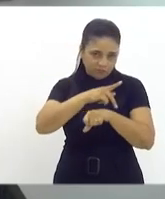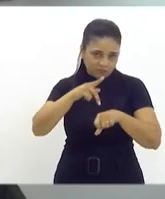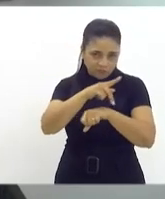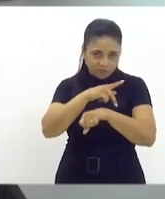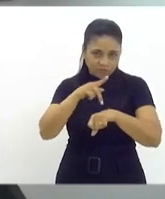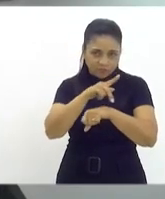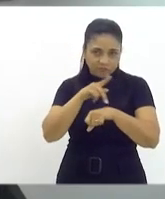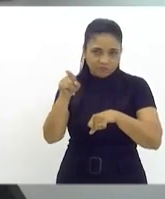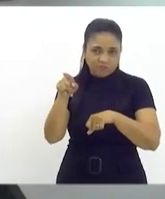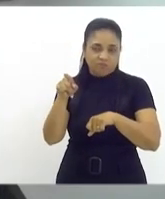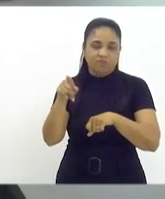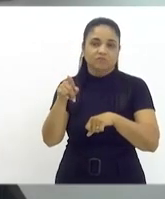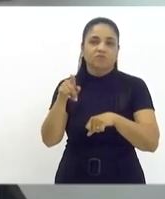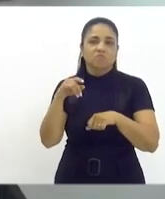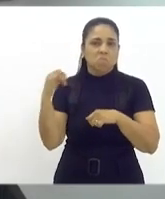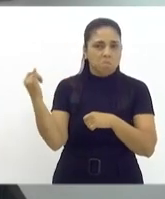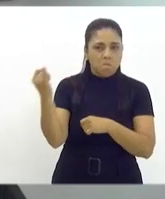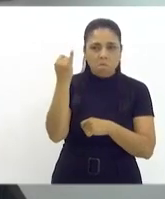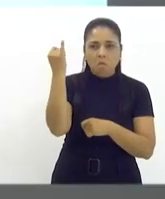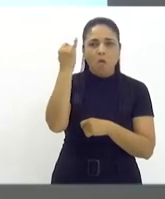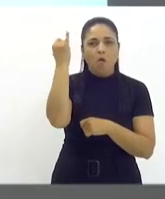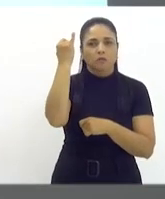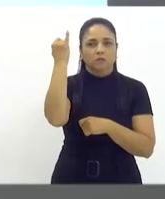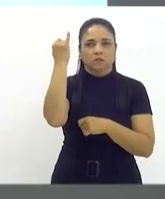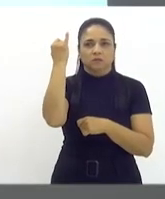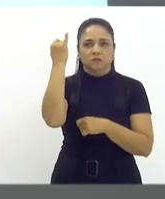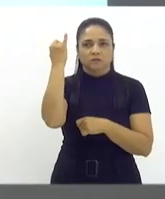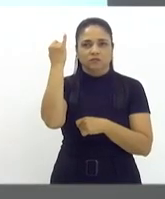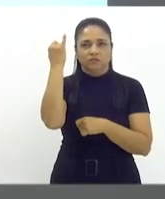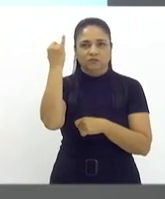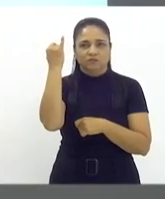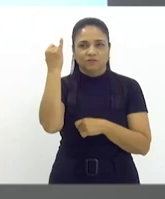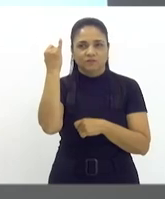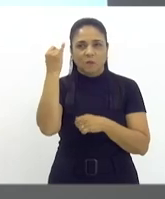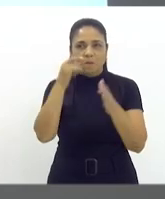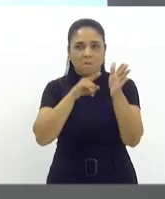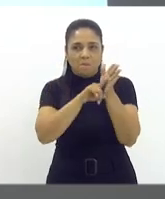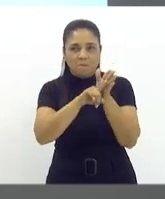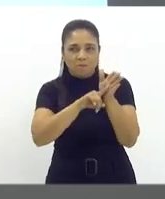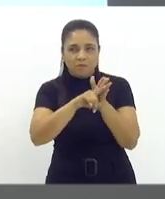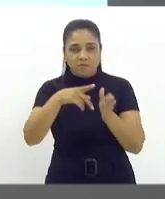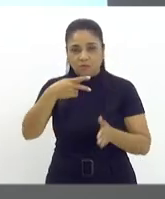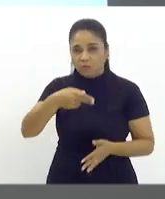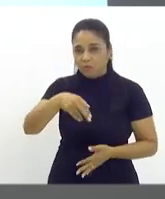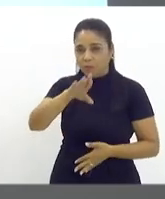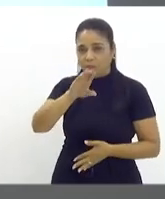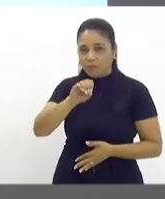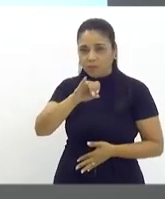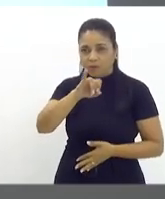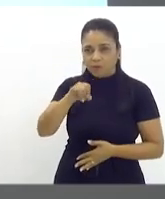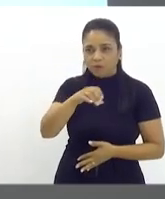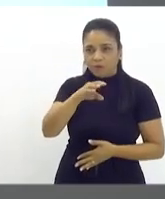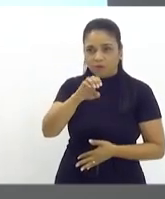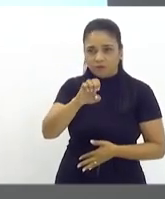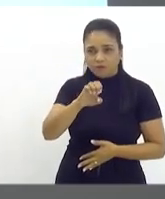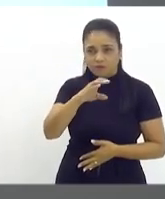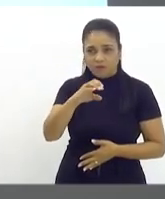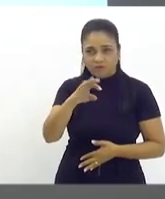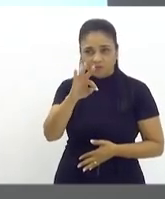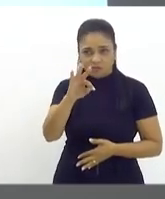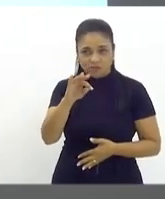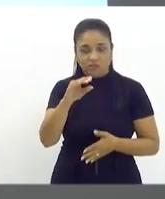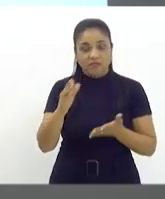foi importante colocar essa essa foi importante colocar esse dado né no